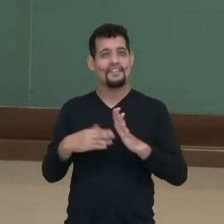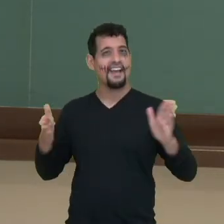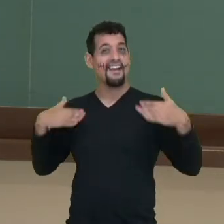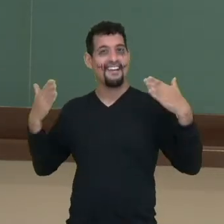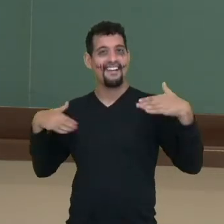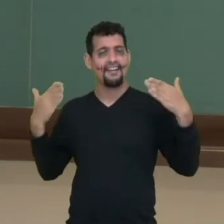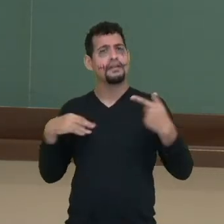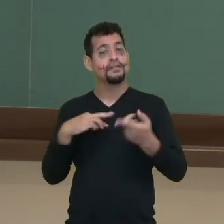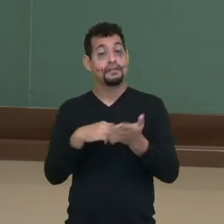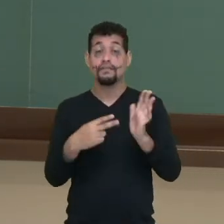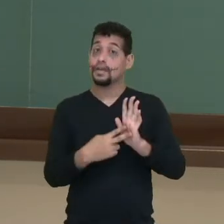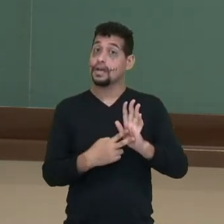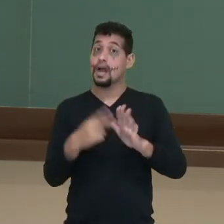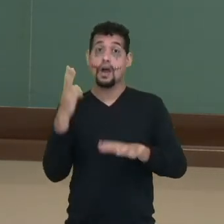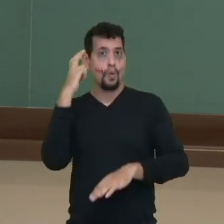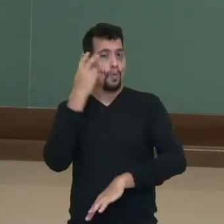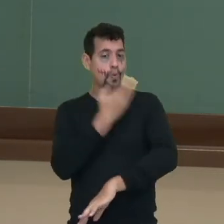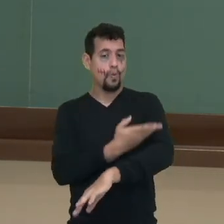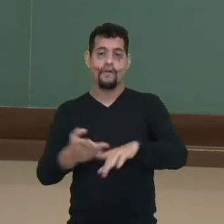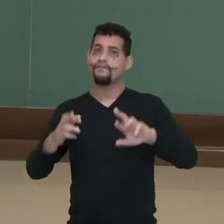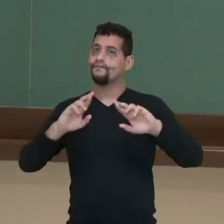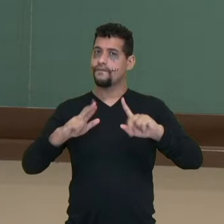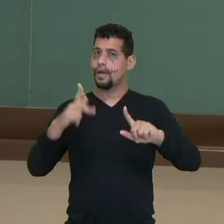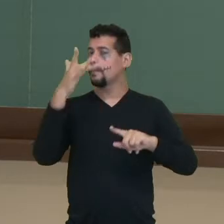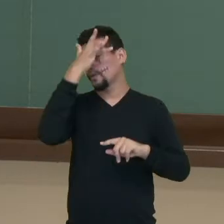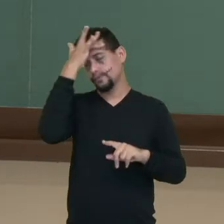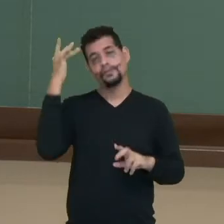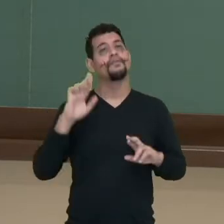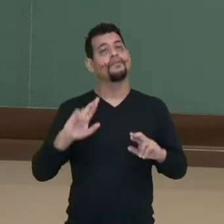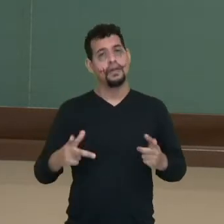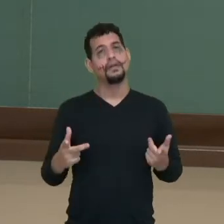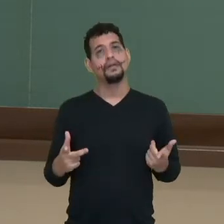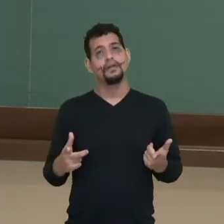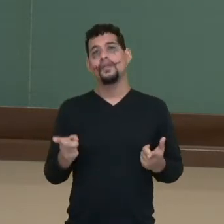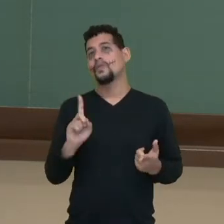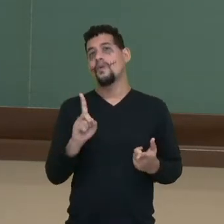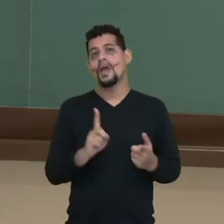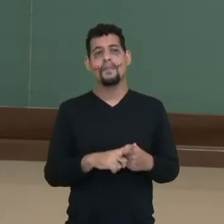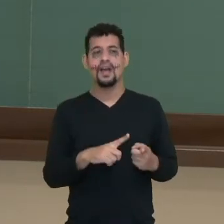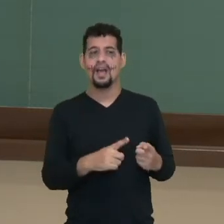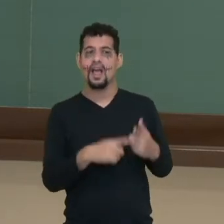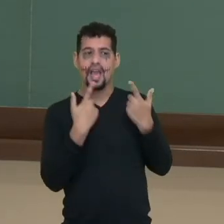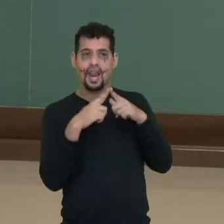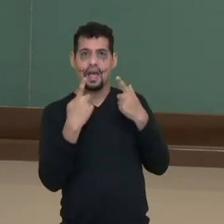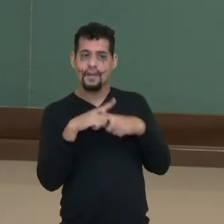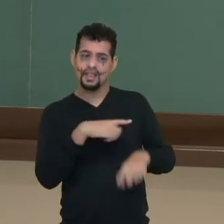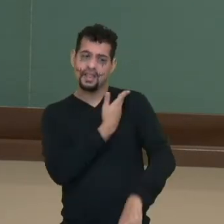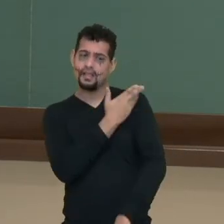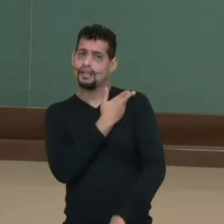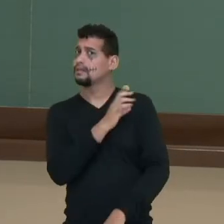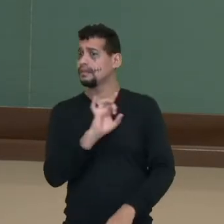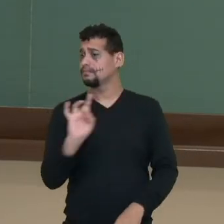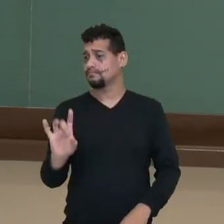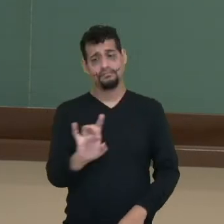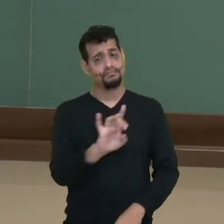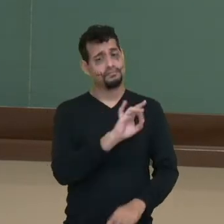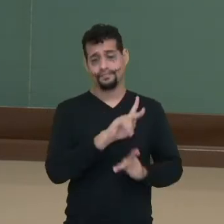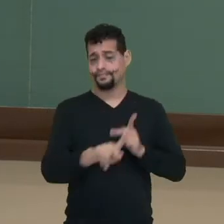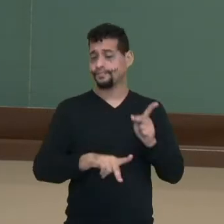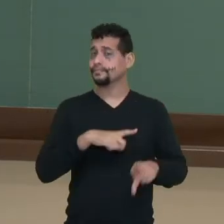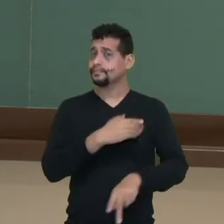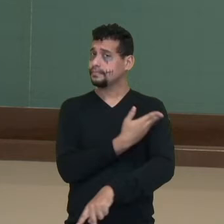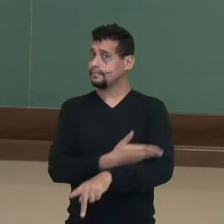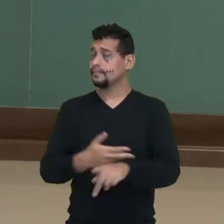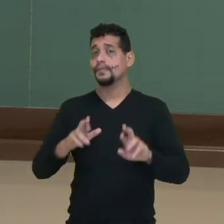Então, são culturas diferentes, pessoas diferentes. Não é para julgar e nem ter preconceito, são pessoas e culturas